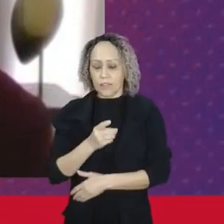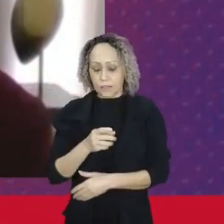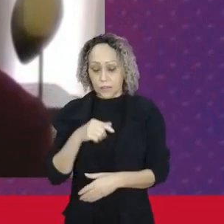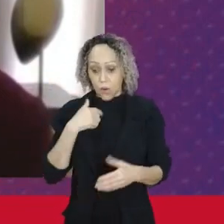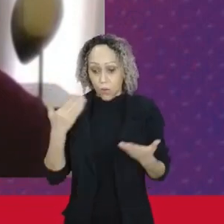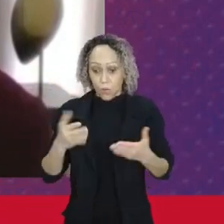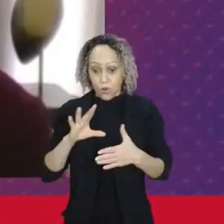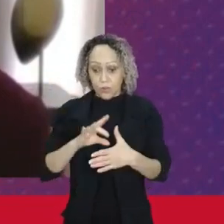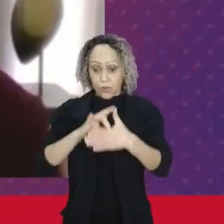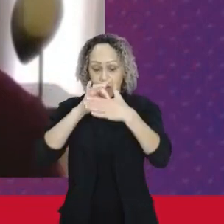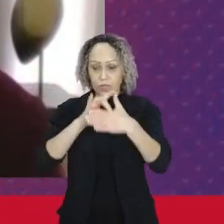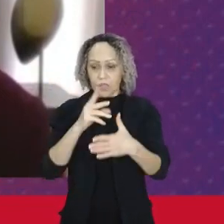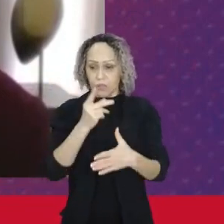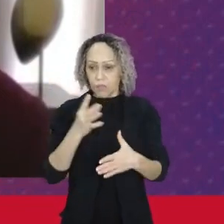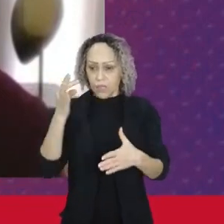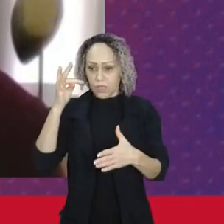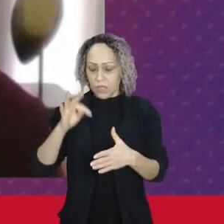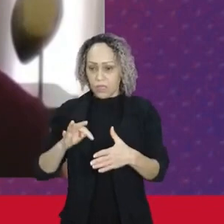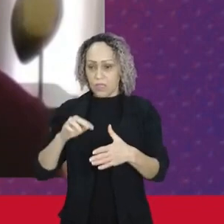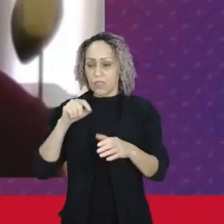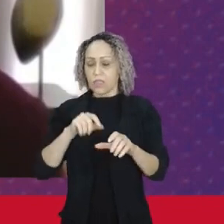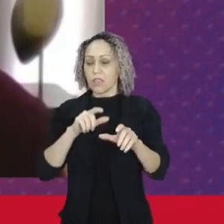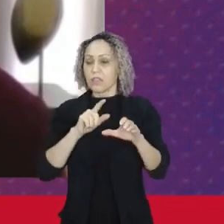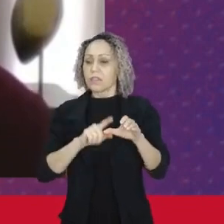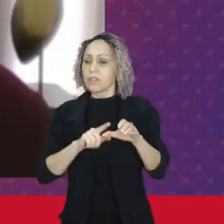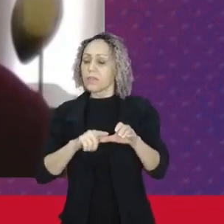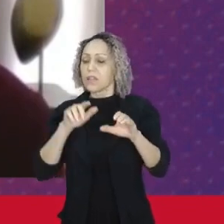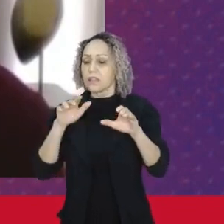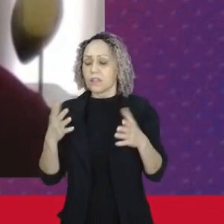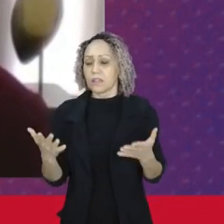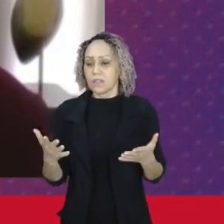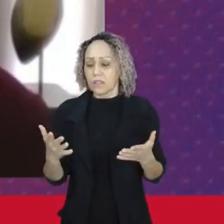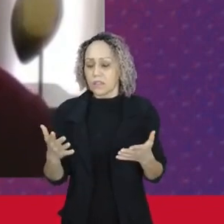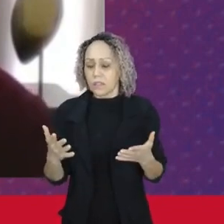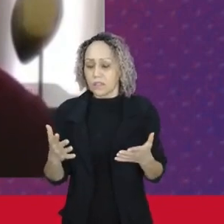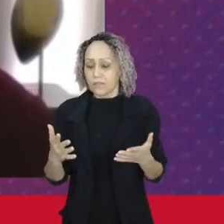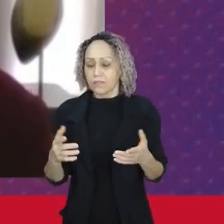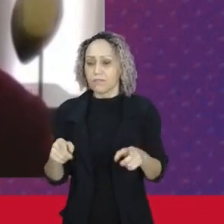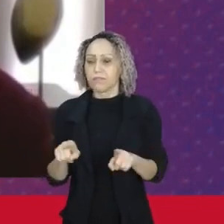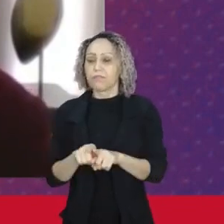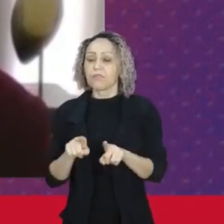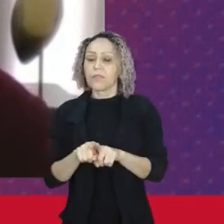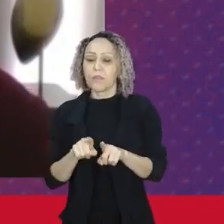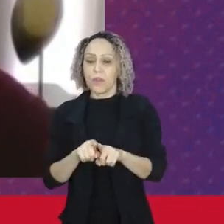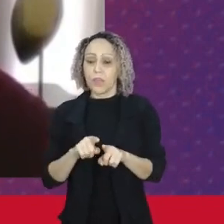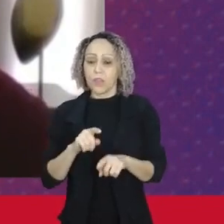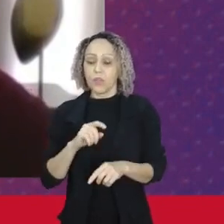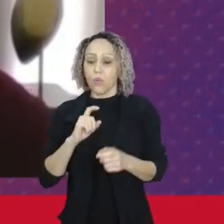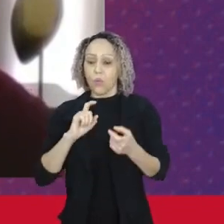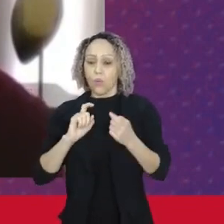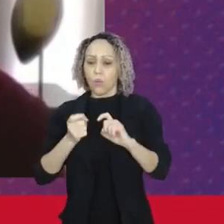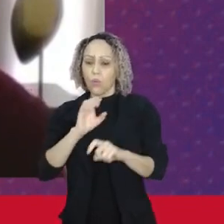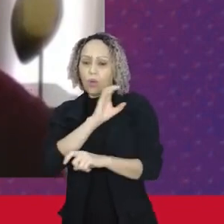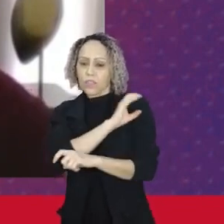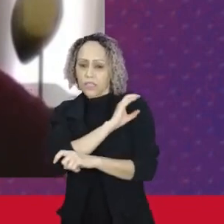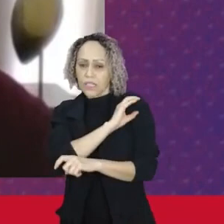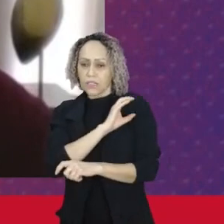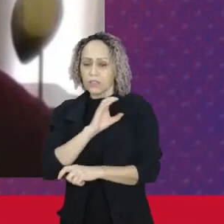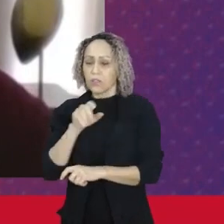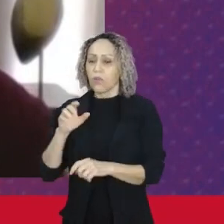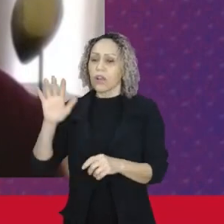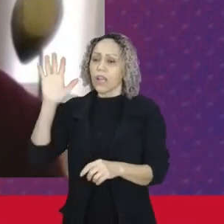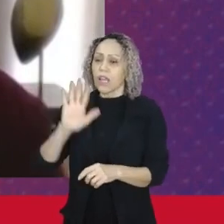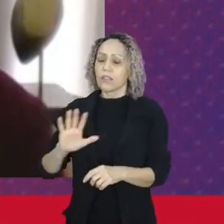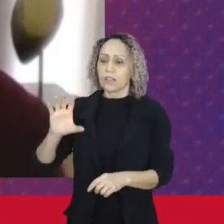Assembleia Legislativa, sou membro da direção nacional e sou coordenadora nacional da CAED, que é o